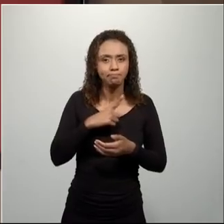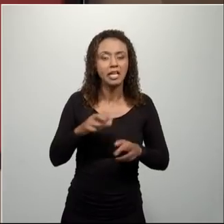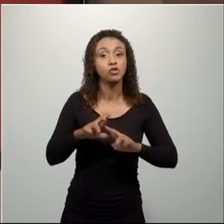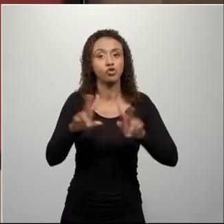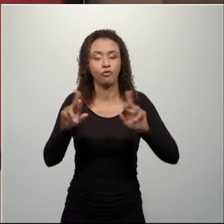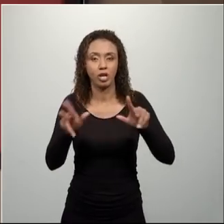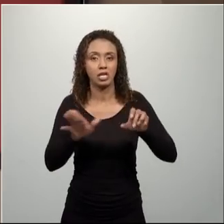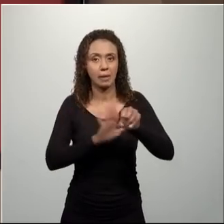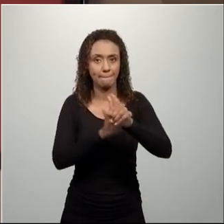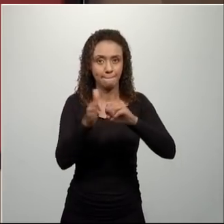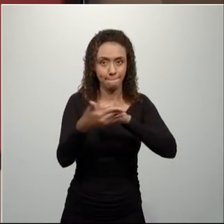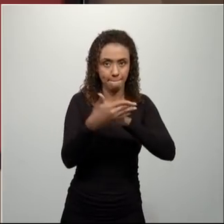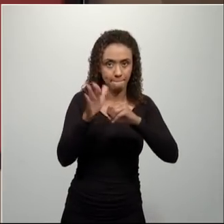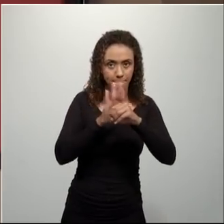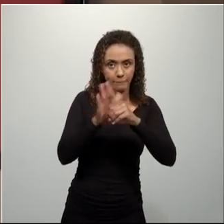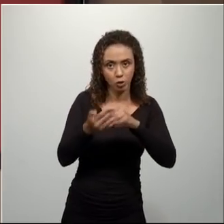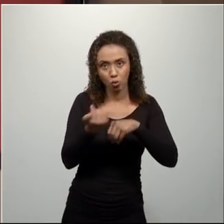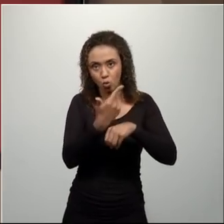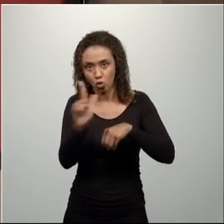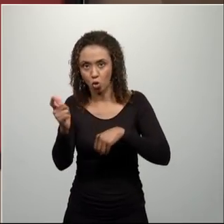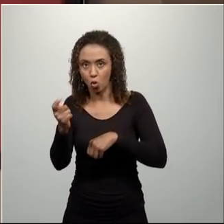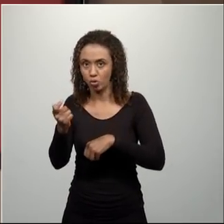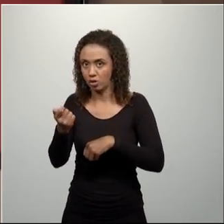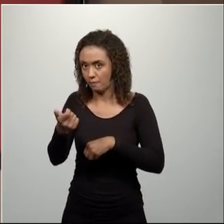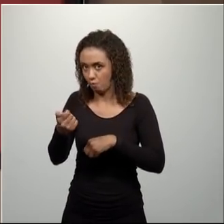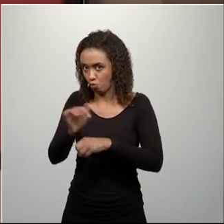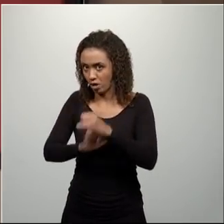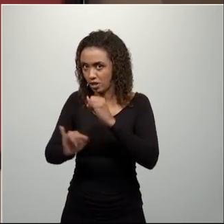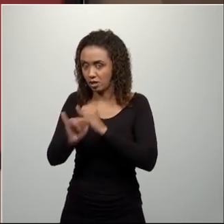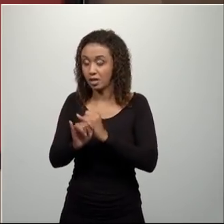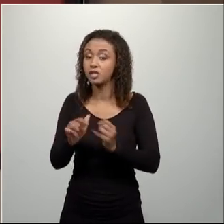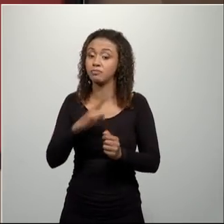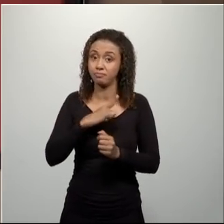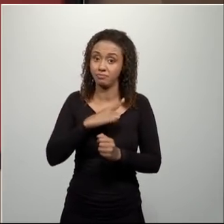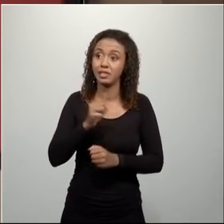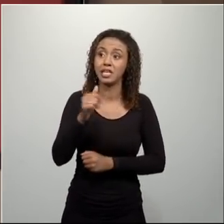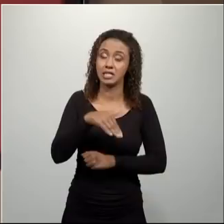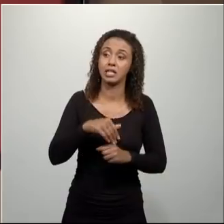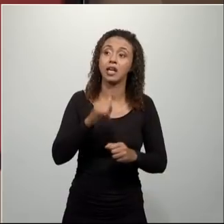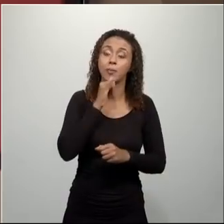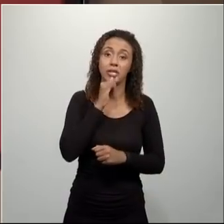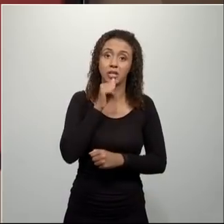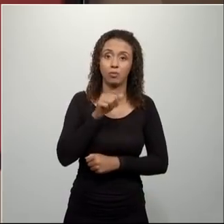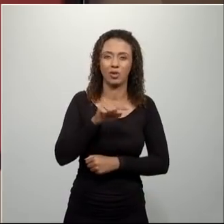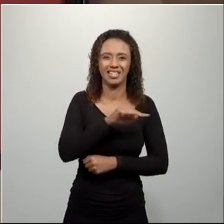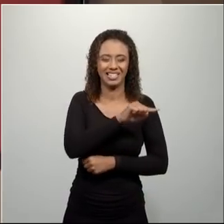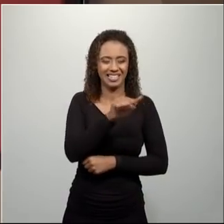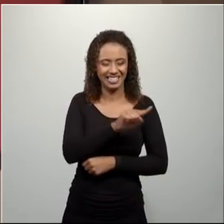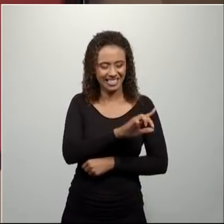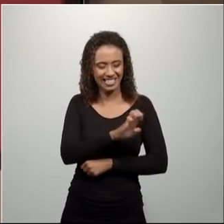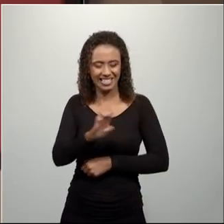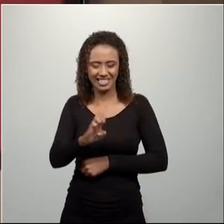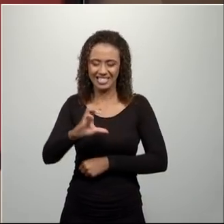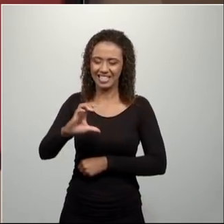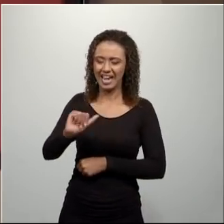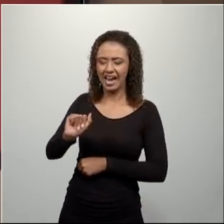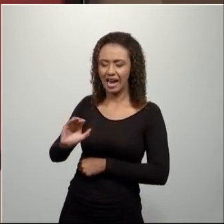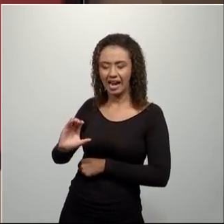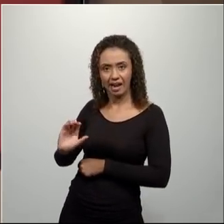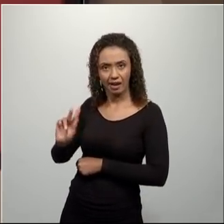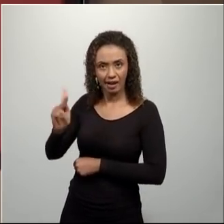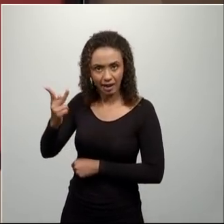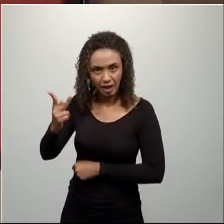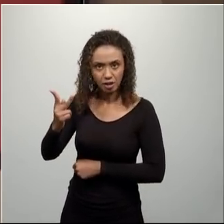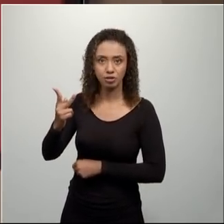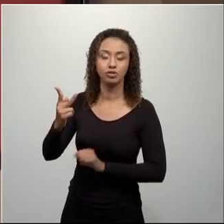exemplo a osb cash os esquece uma moeda virtual que ao invés de você te ás